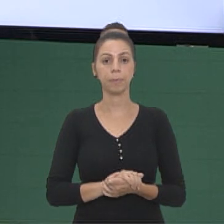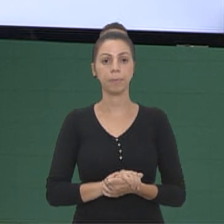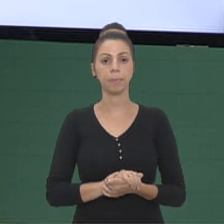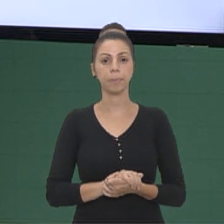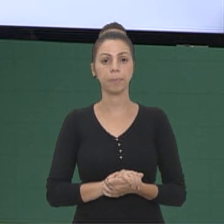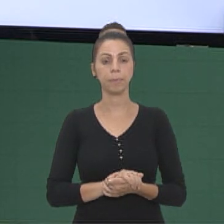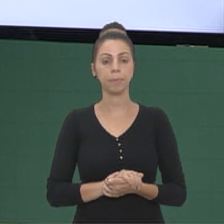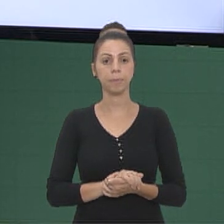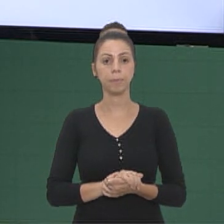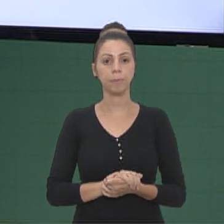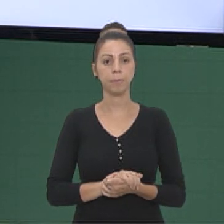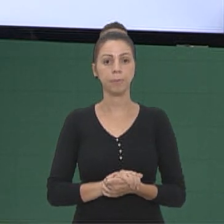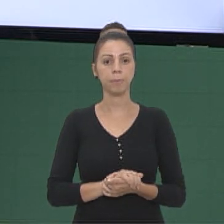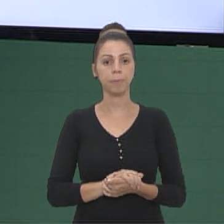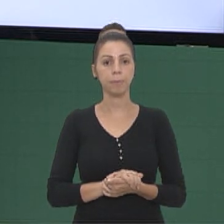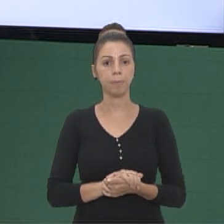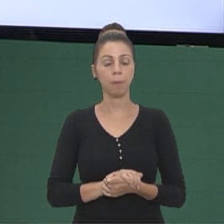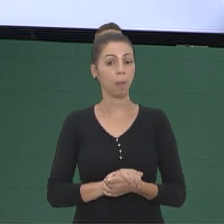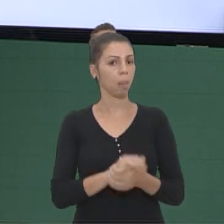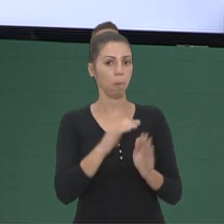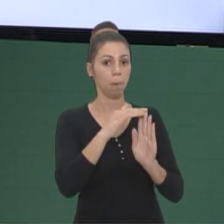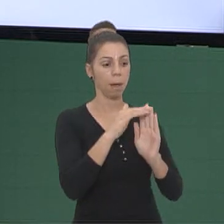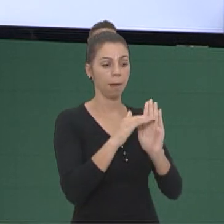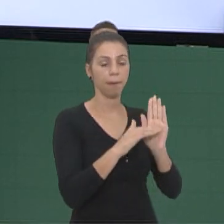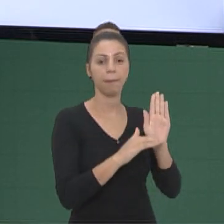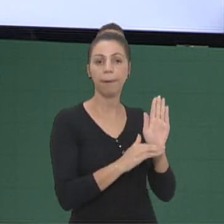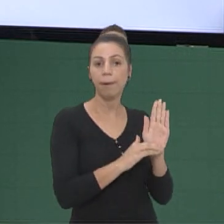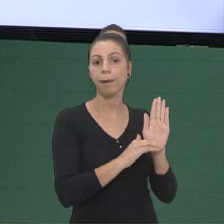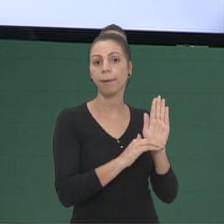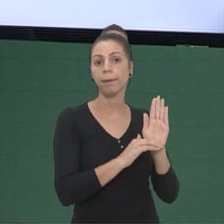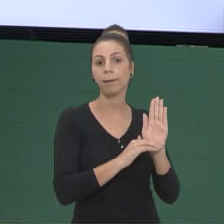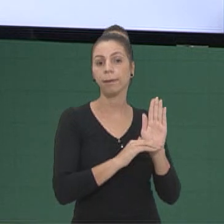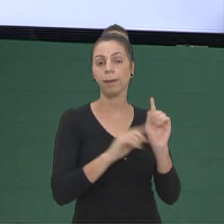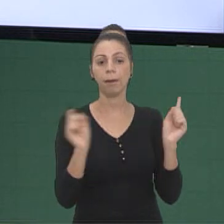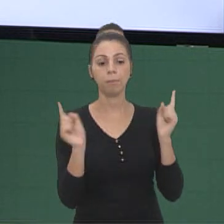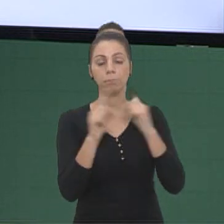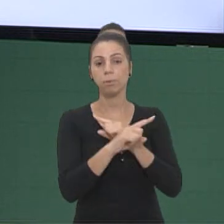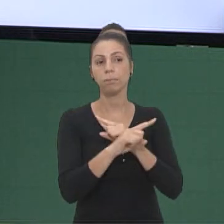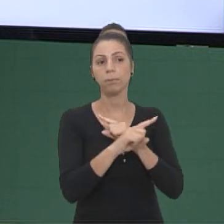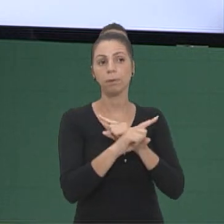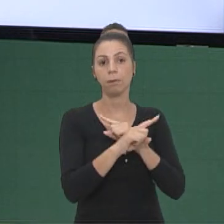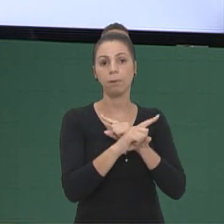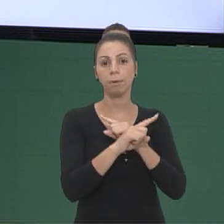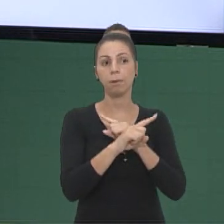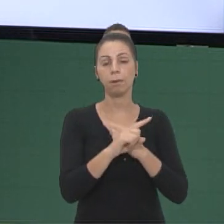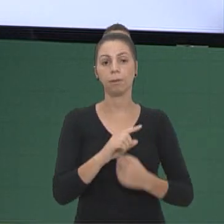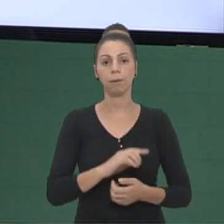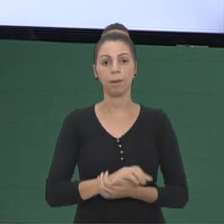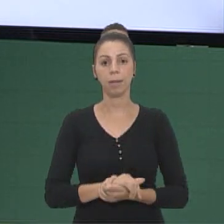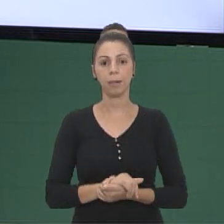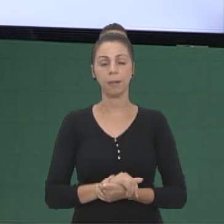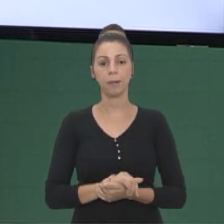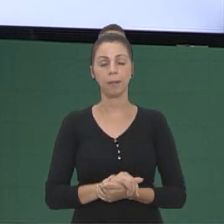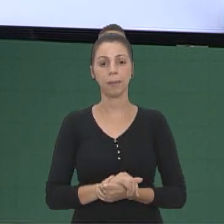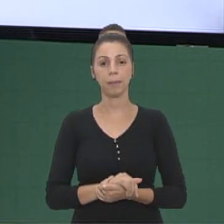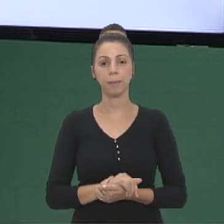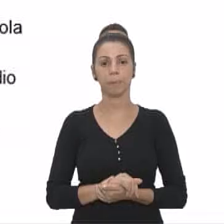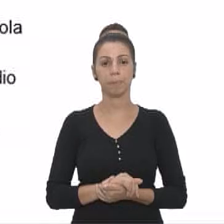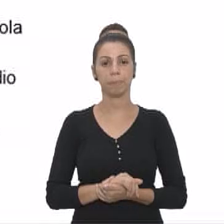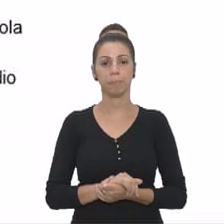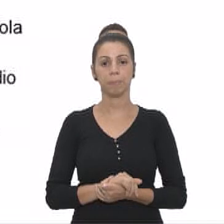interessante. Normalmente, não é uma regra, não é fixo que tem que ser em verso, certo? E vamos ver aqui, ó.